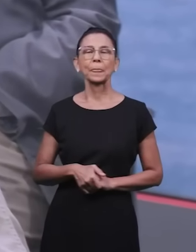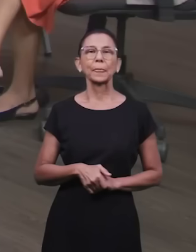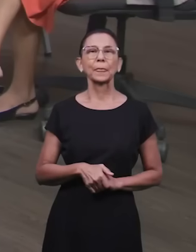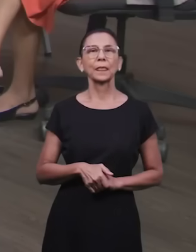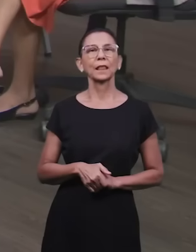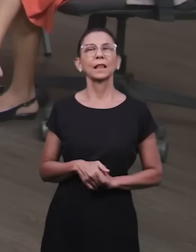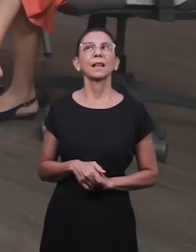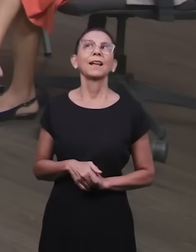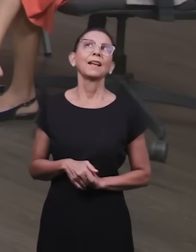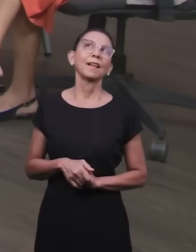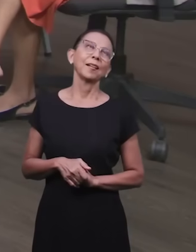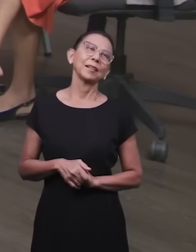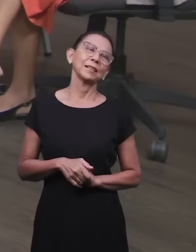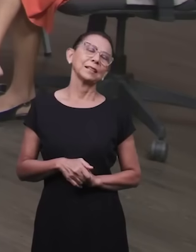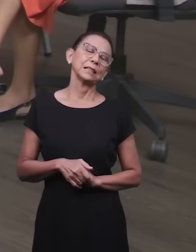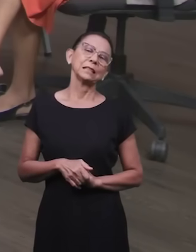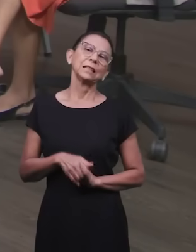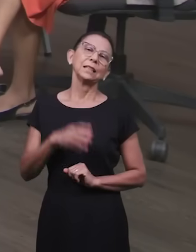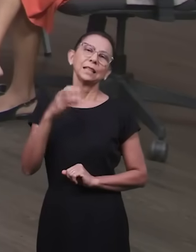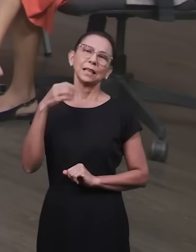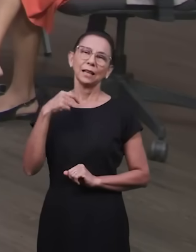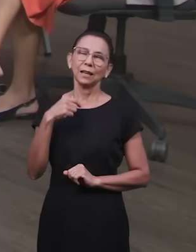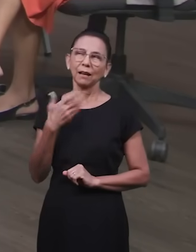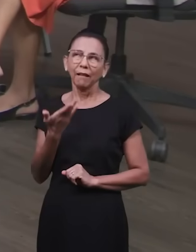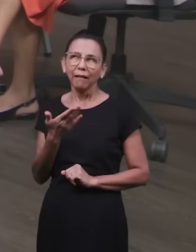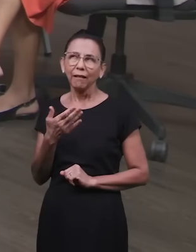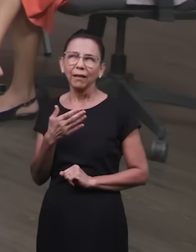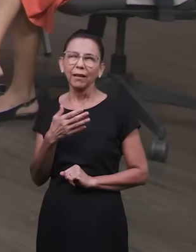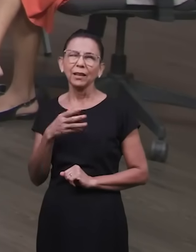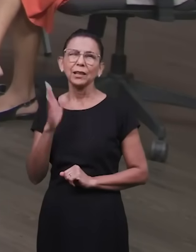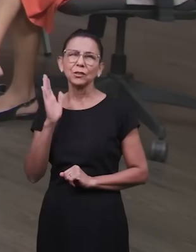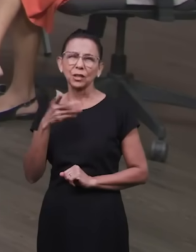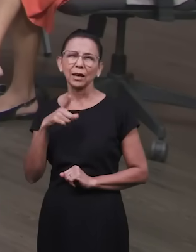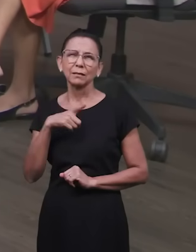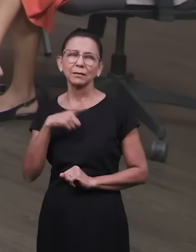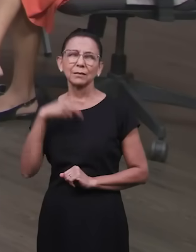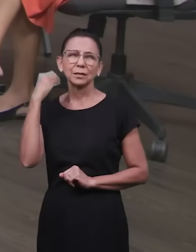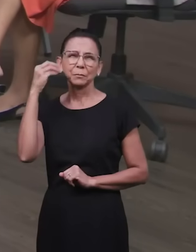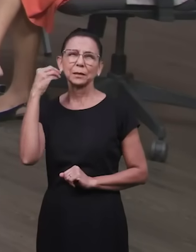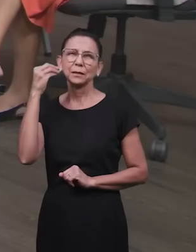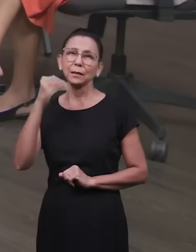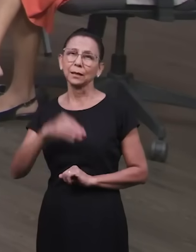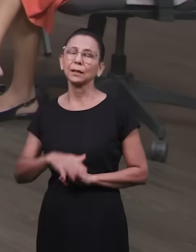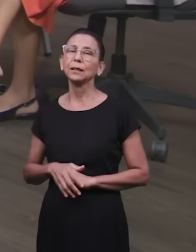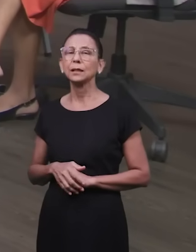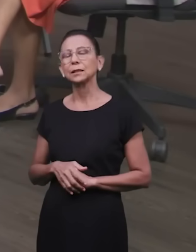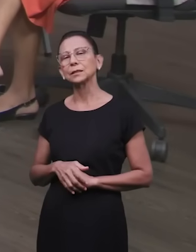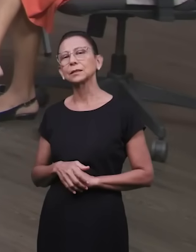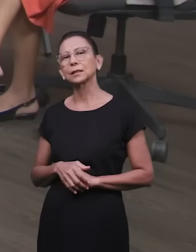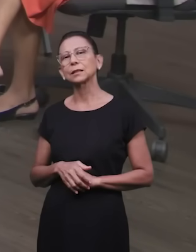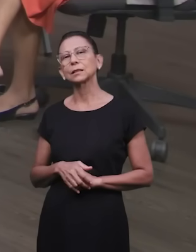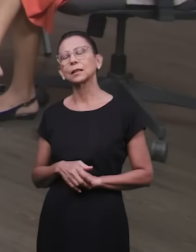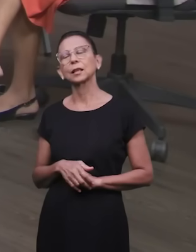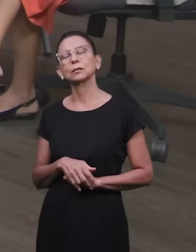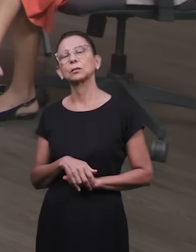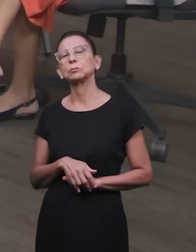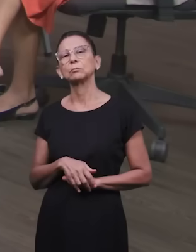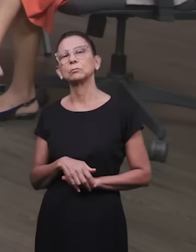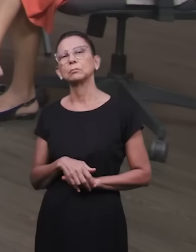assim, de ser procurado com essa conversa, com essa...